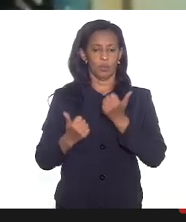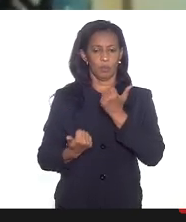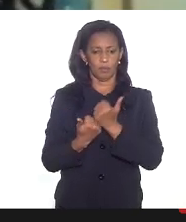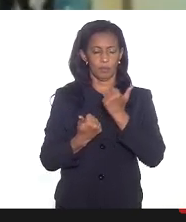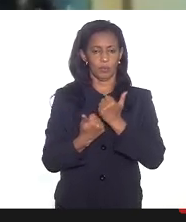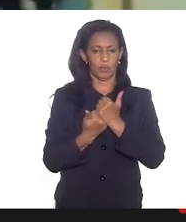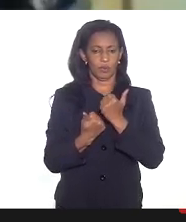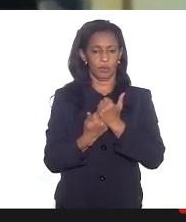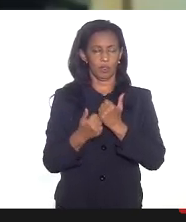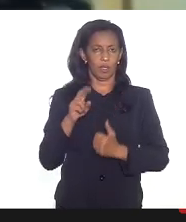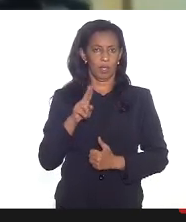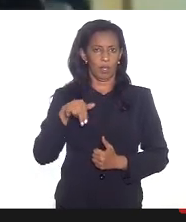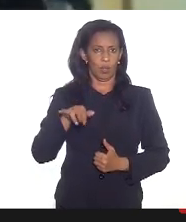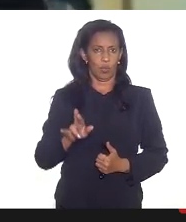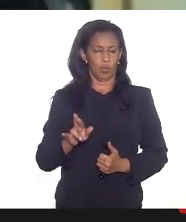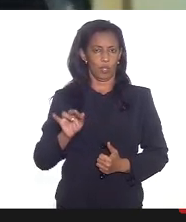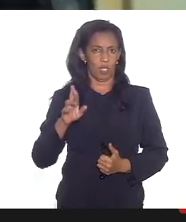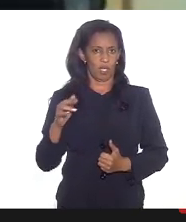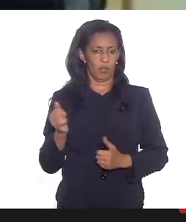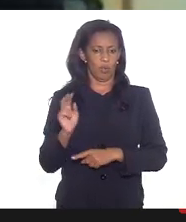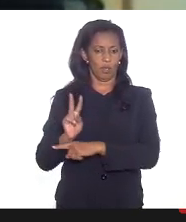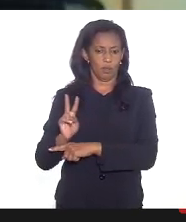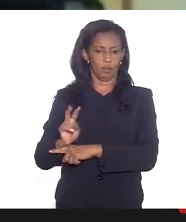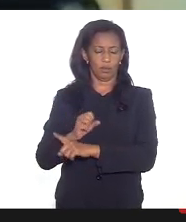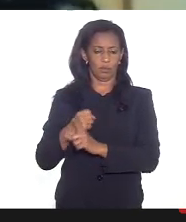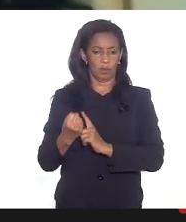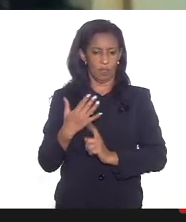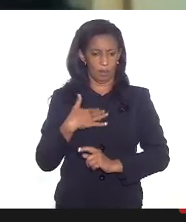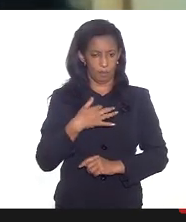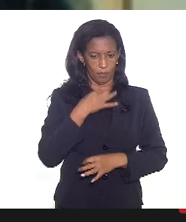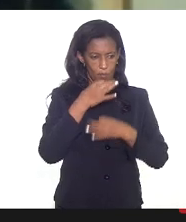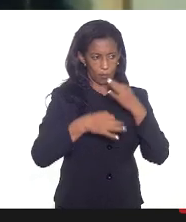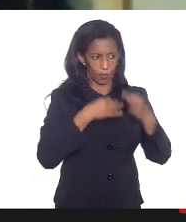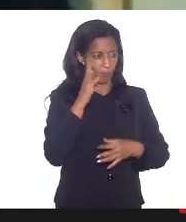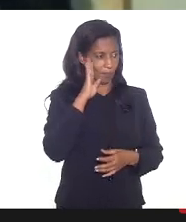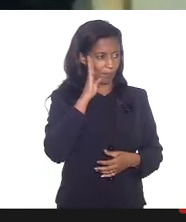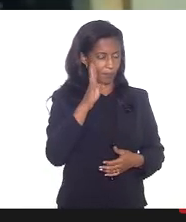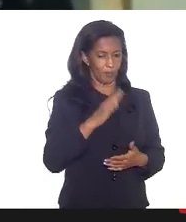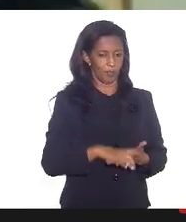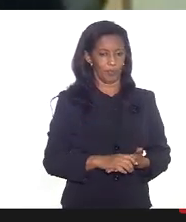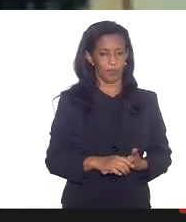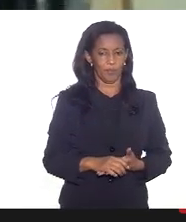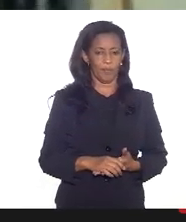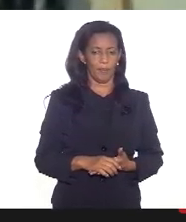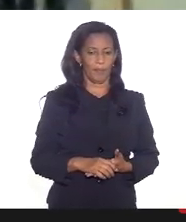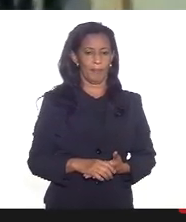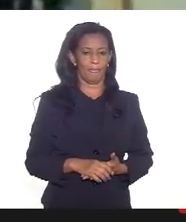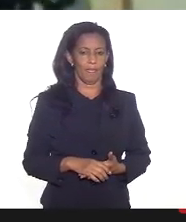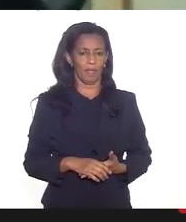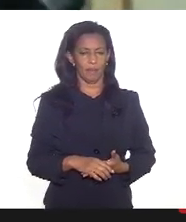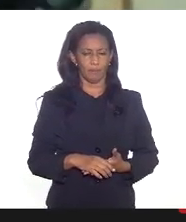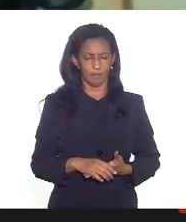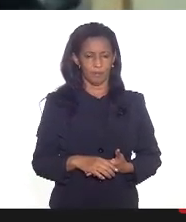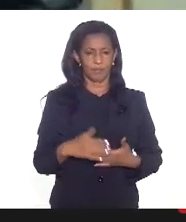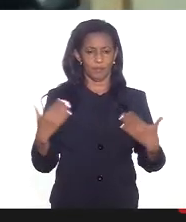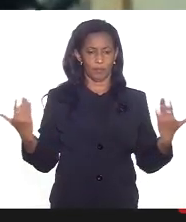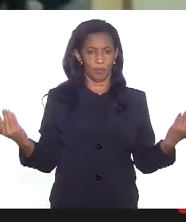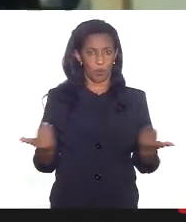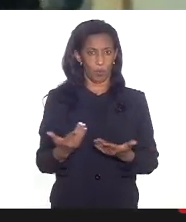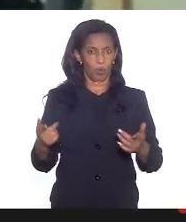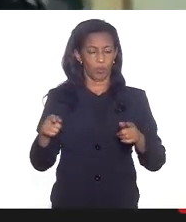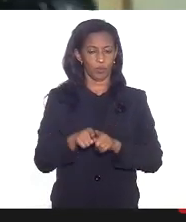Social da Unirio e assistente social é minha questão principalmente que eu ponho deixei que a gente hoje também vendo aqui um